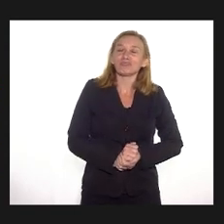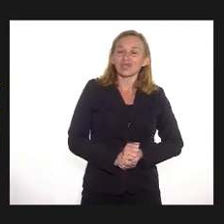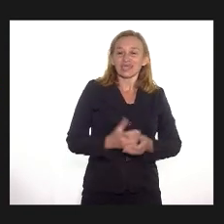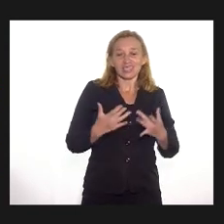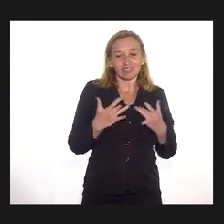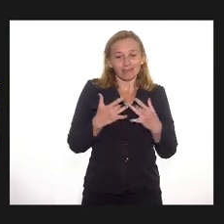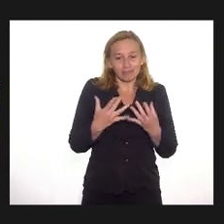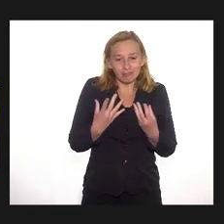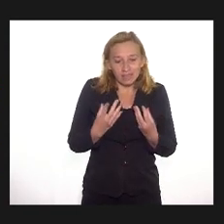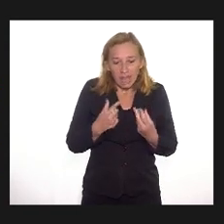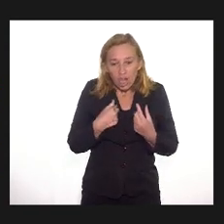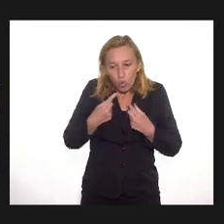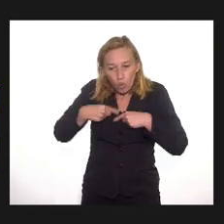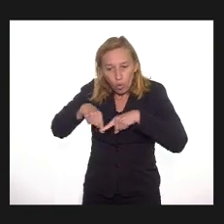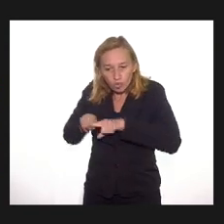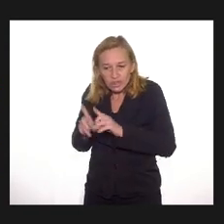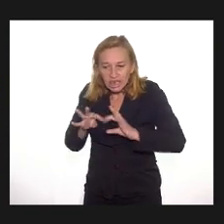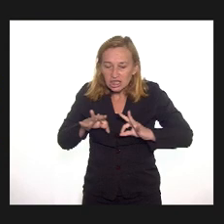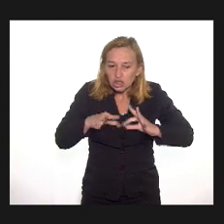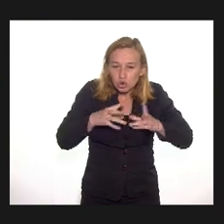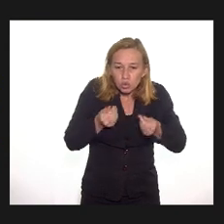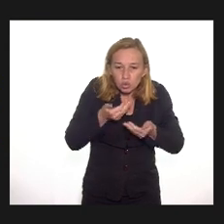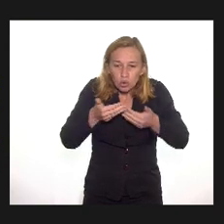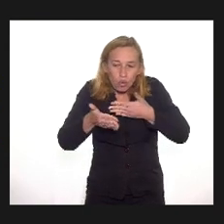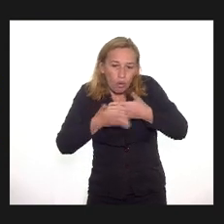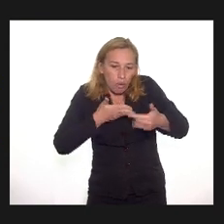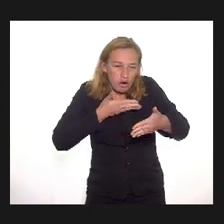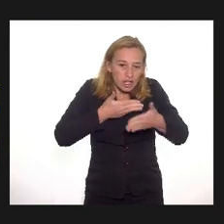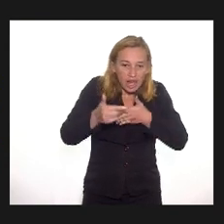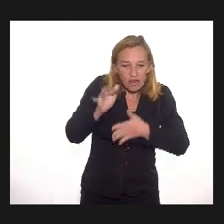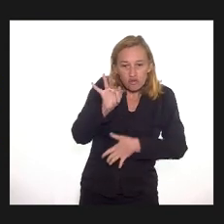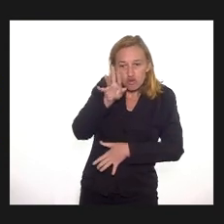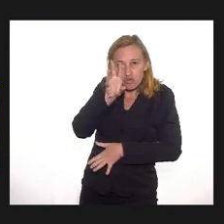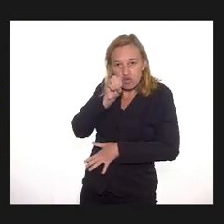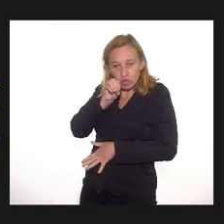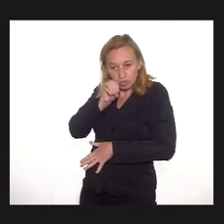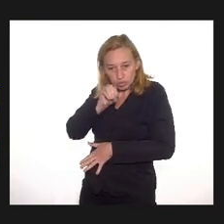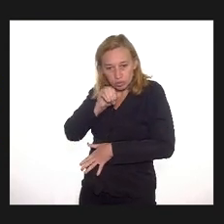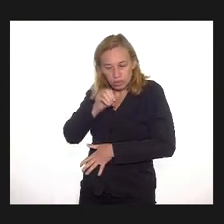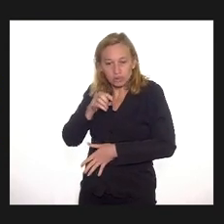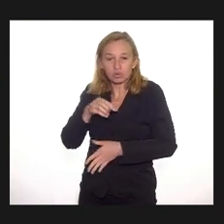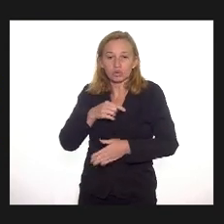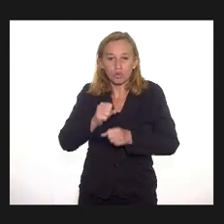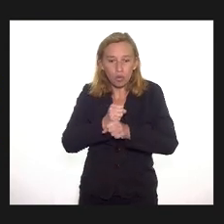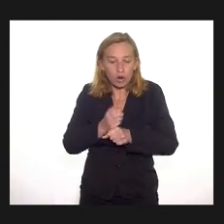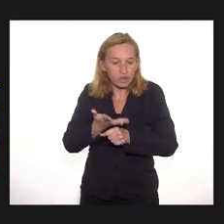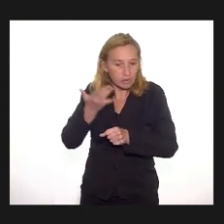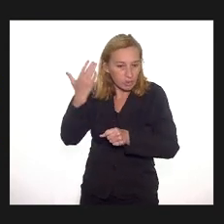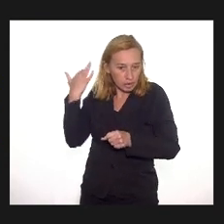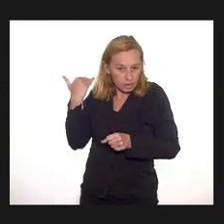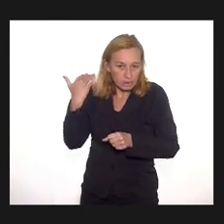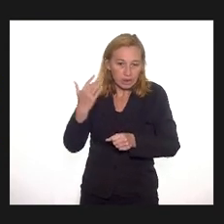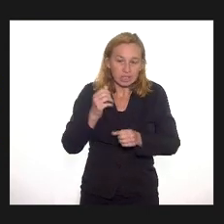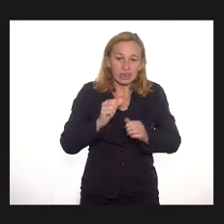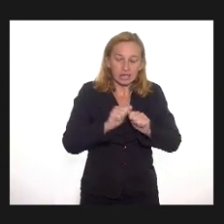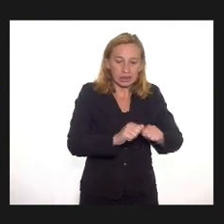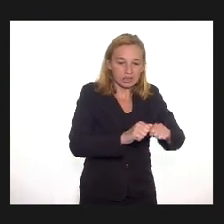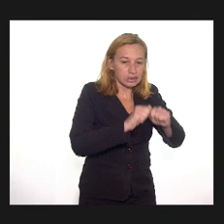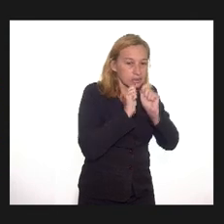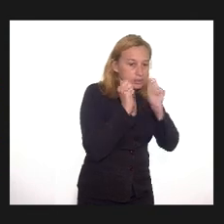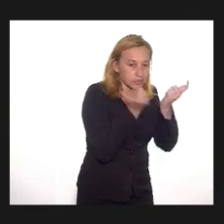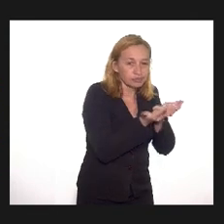sou contrário a todo e qualquer fundo. Eu, durante o ano passado, a Assembleia Legislativa